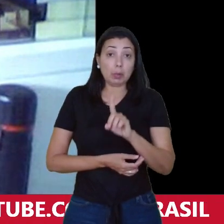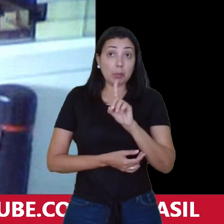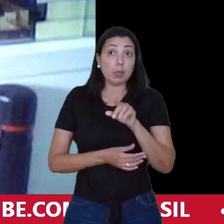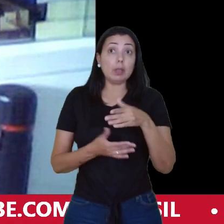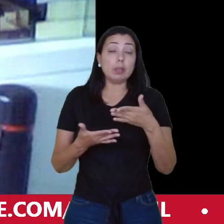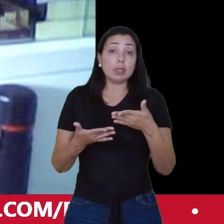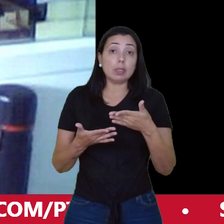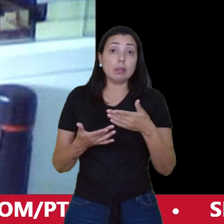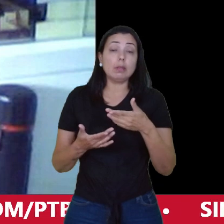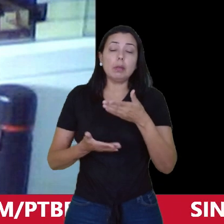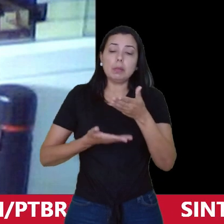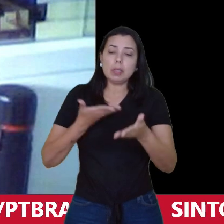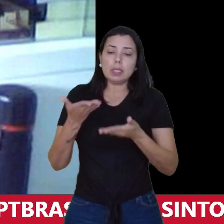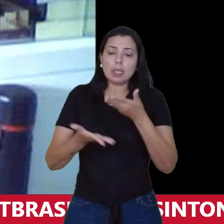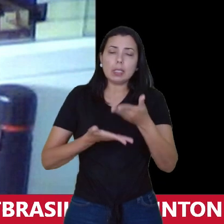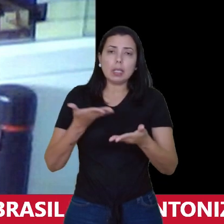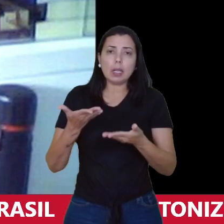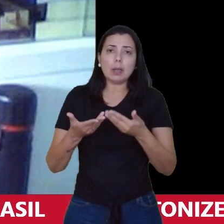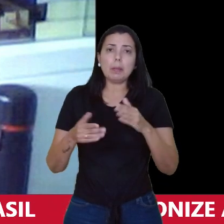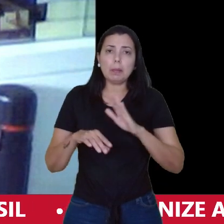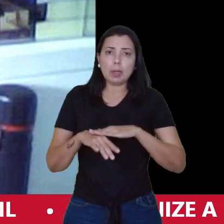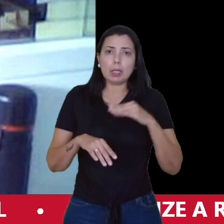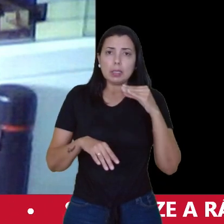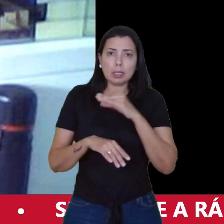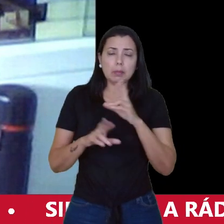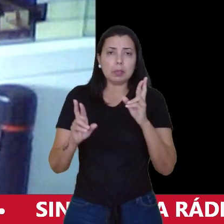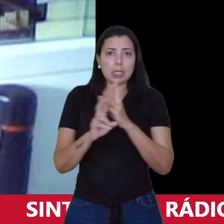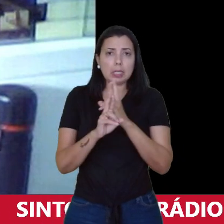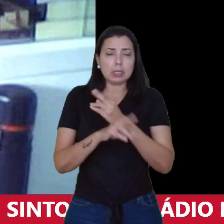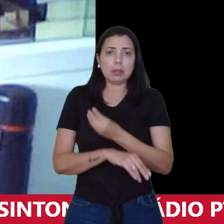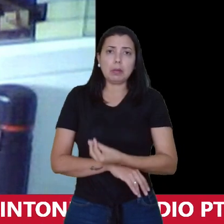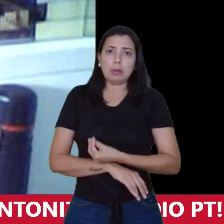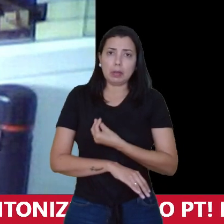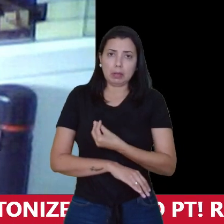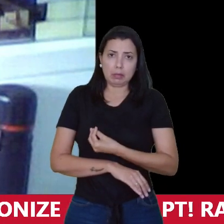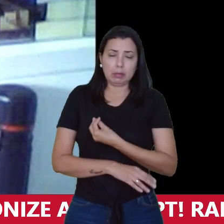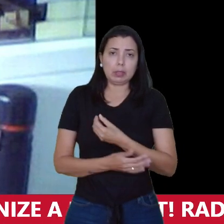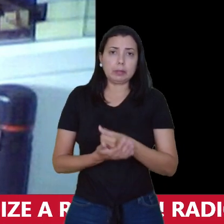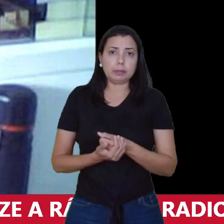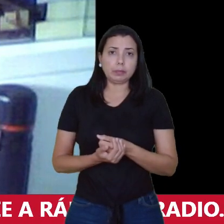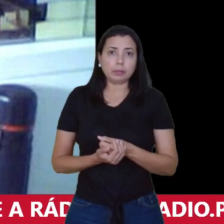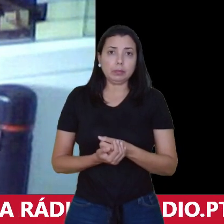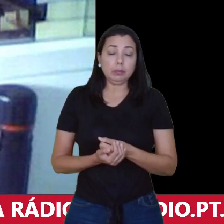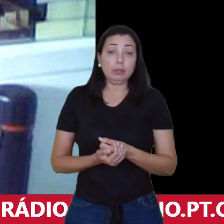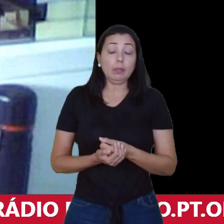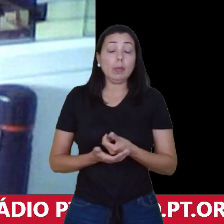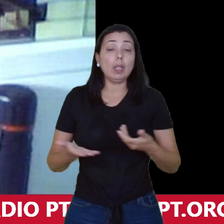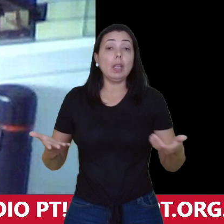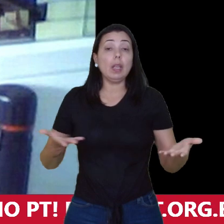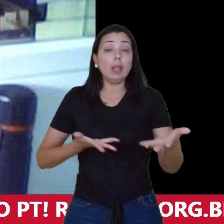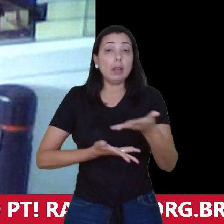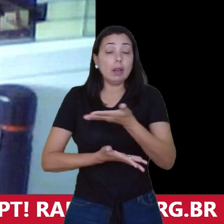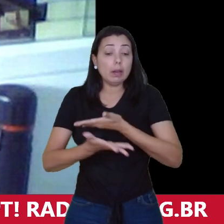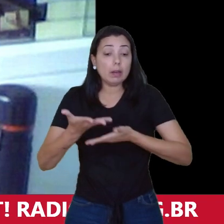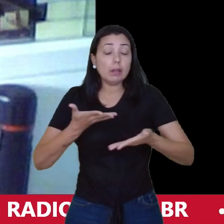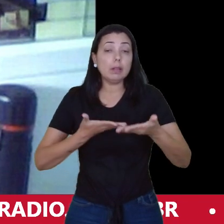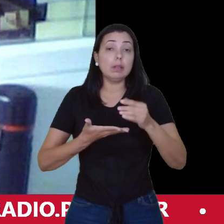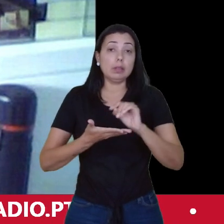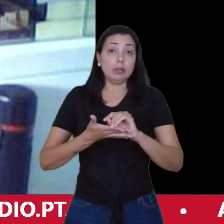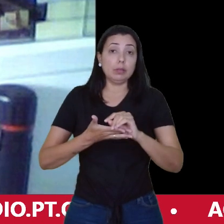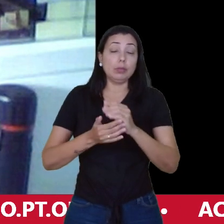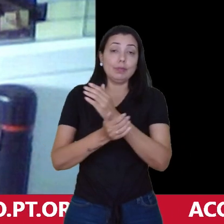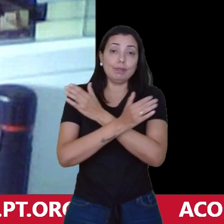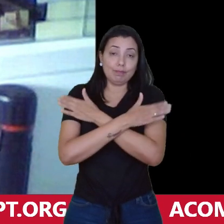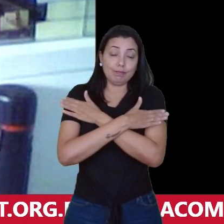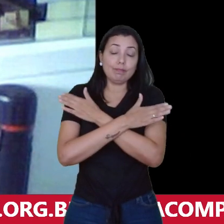dele, vamos tratar da questão mais imediata em relação à sobrevivência, é a circunstância do